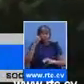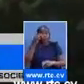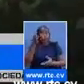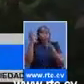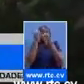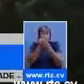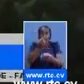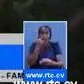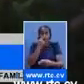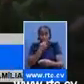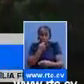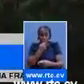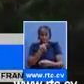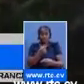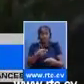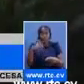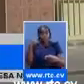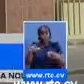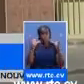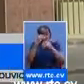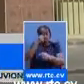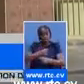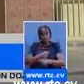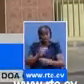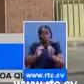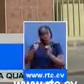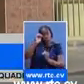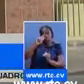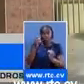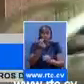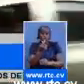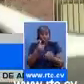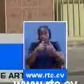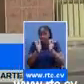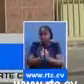para a boca por mais emprego, crescimento e rendimento para todos.